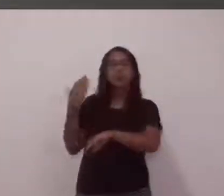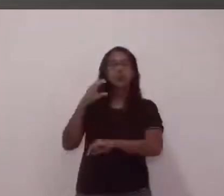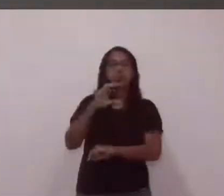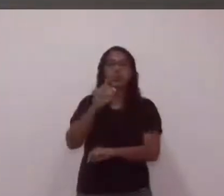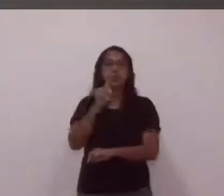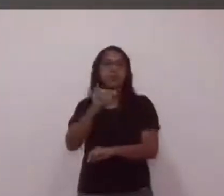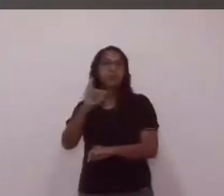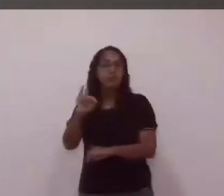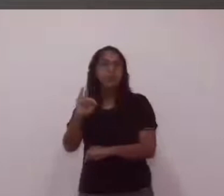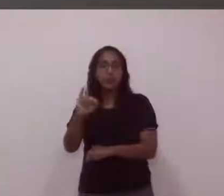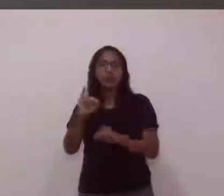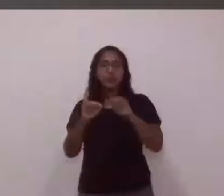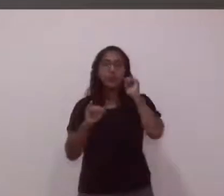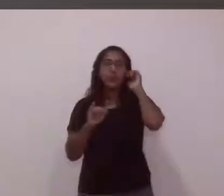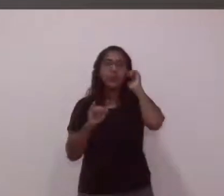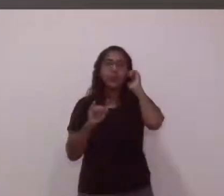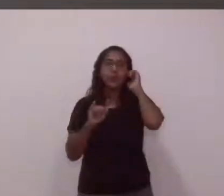Florentino